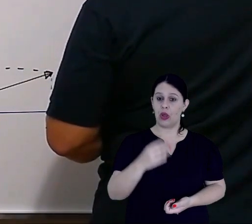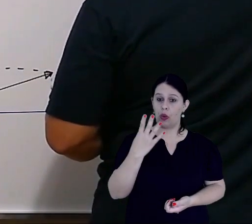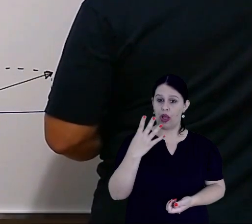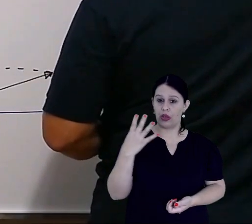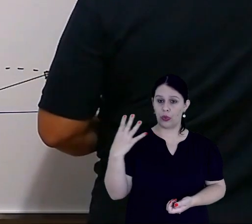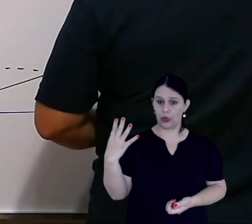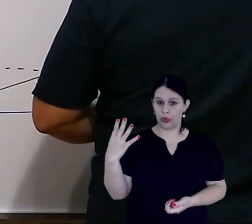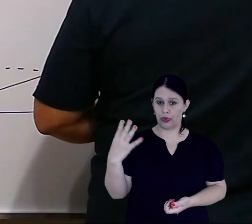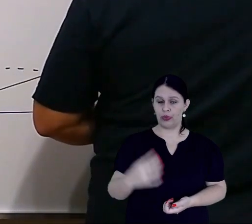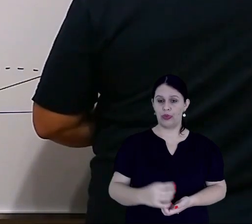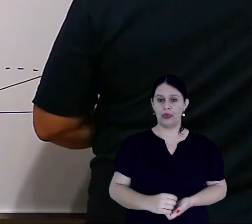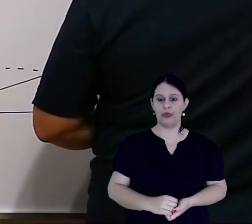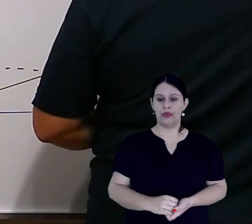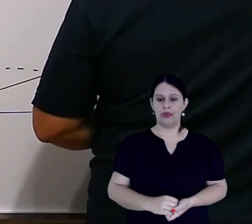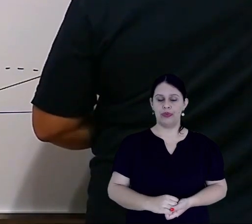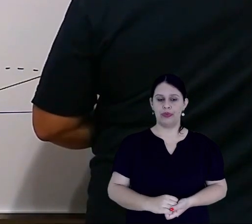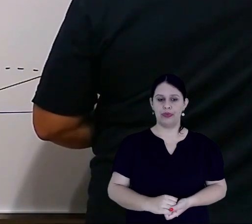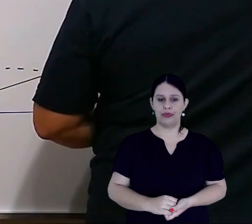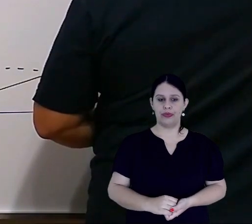4,4